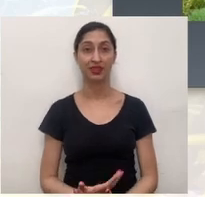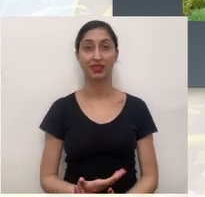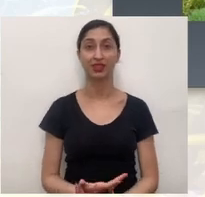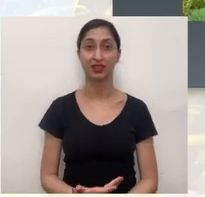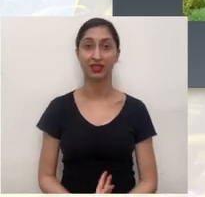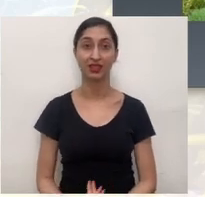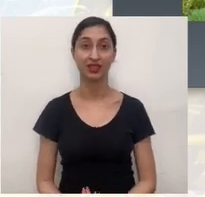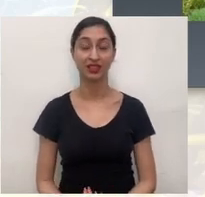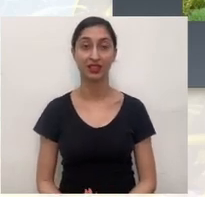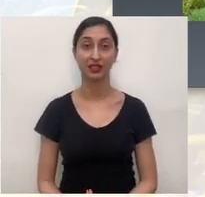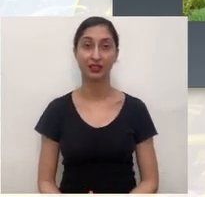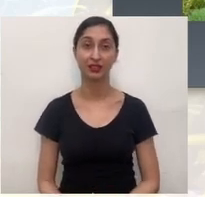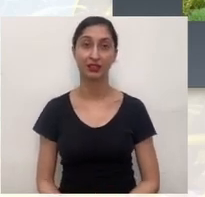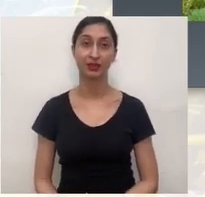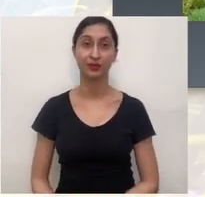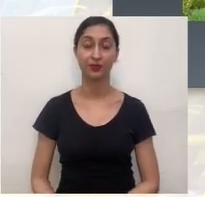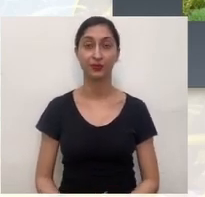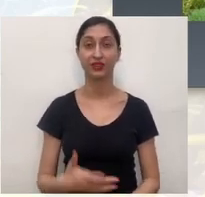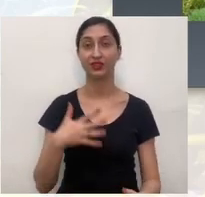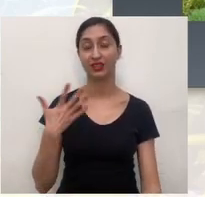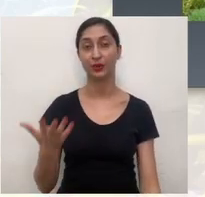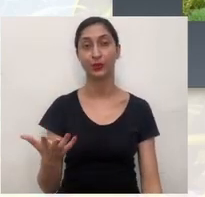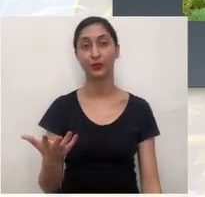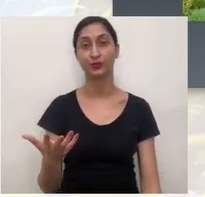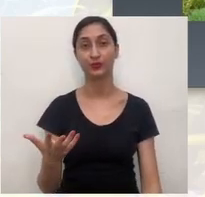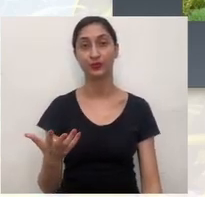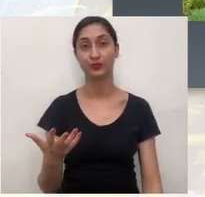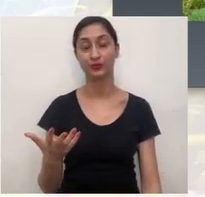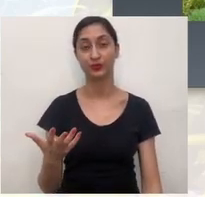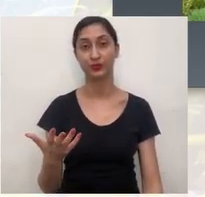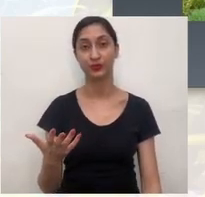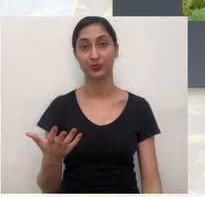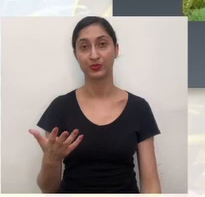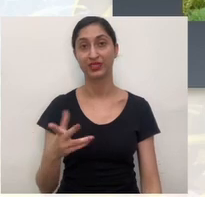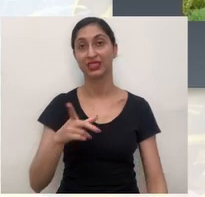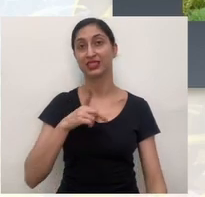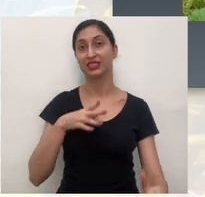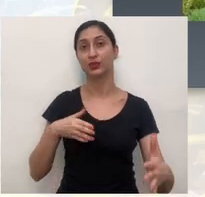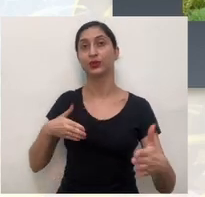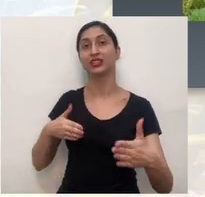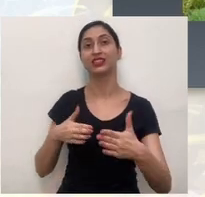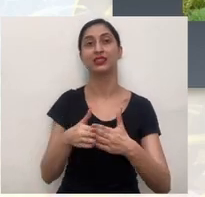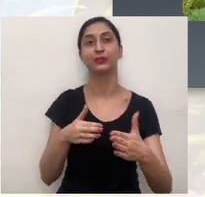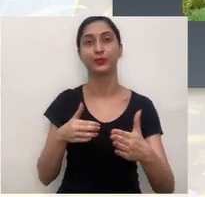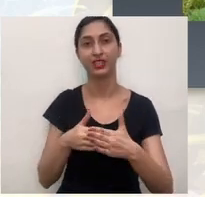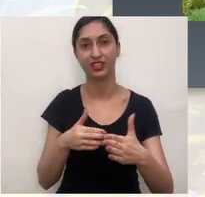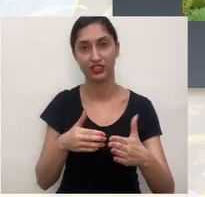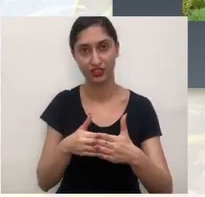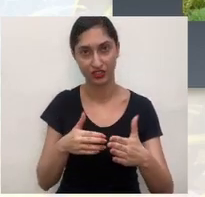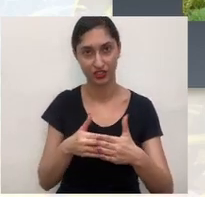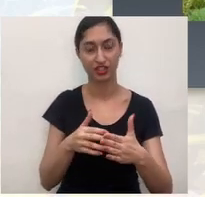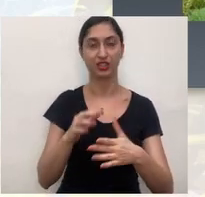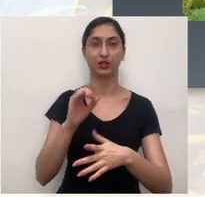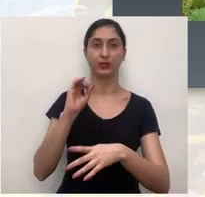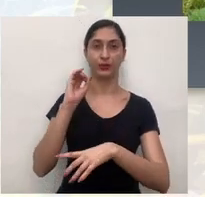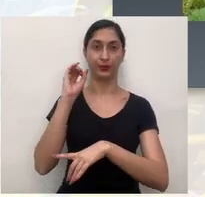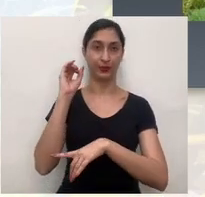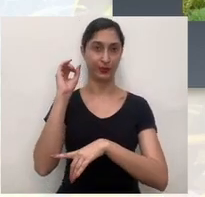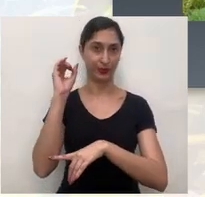muro significaria limitar justamente essa conexão entre o